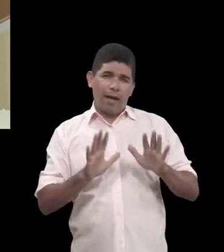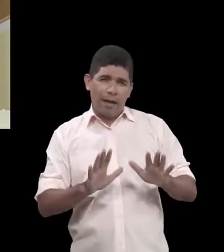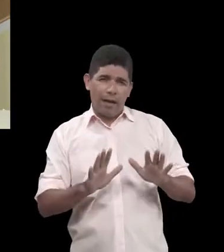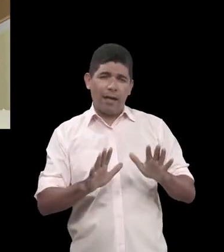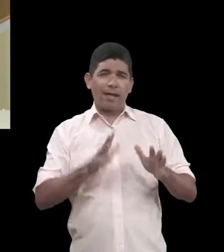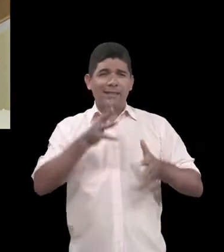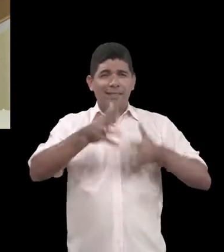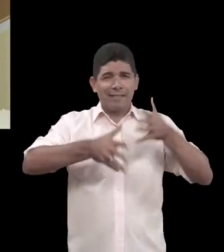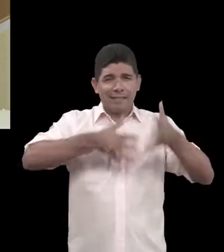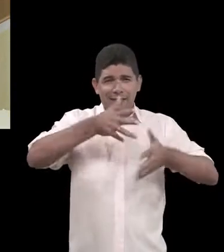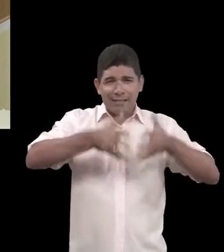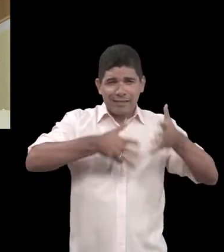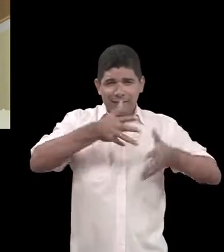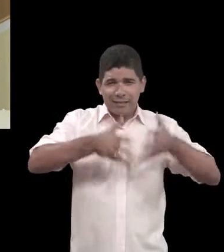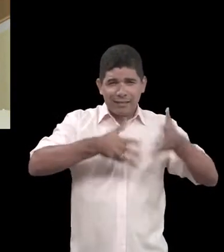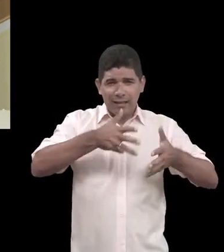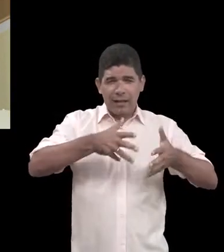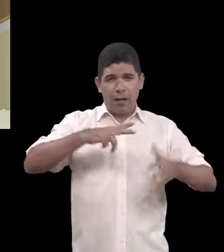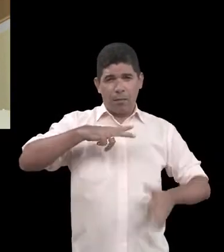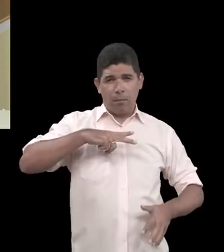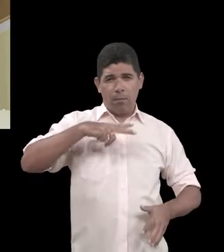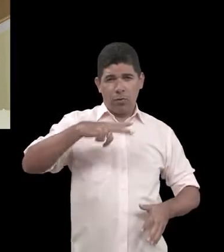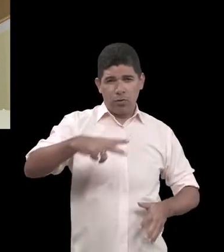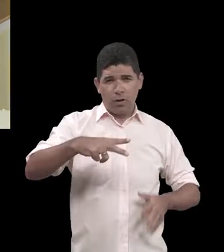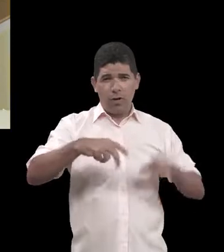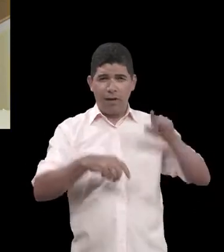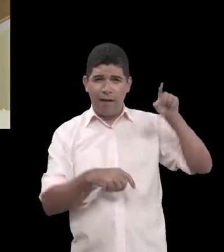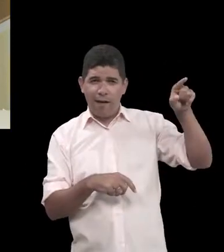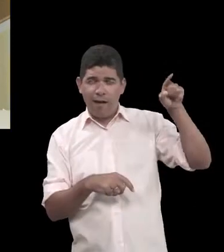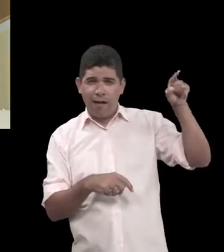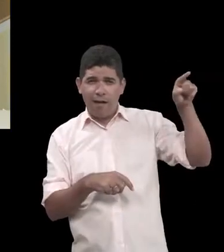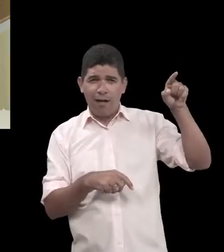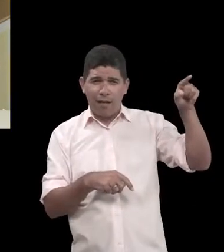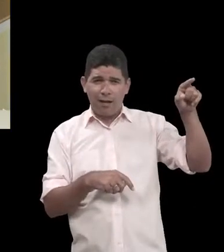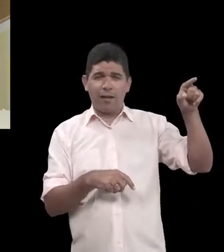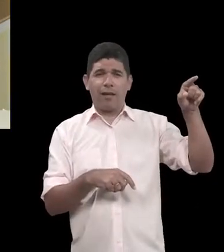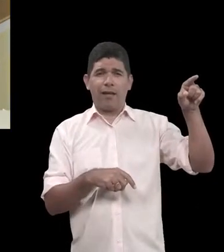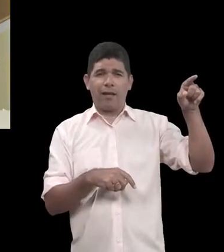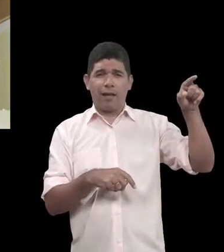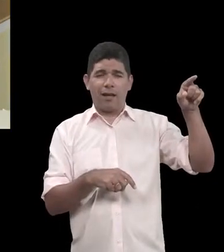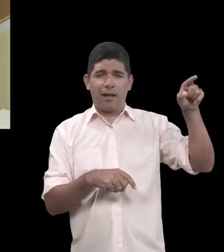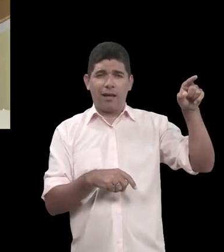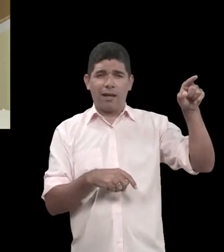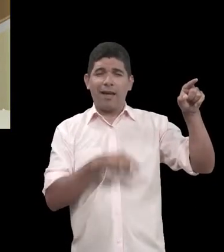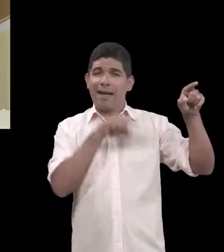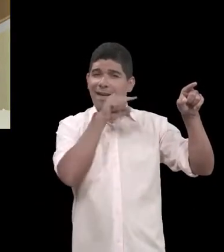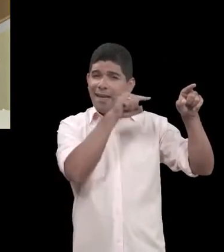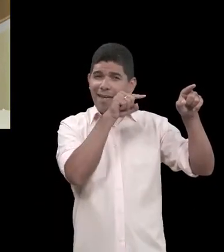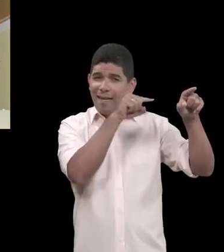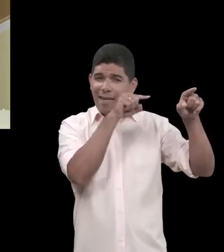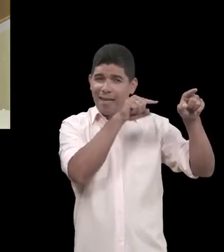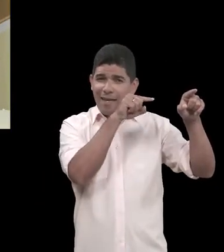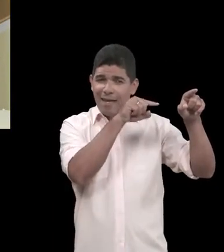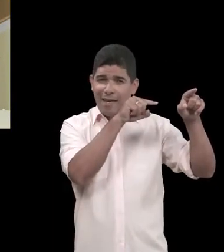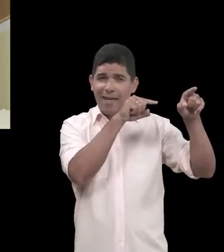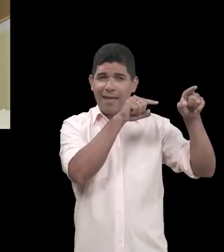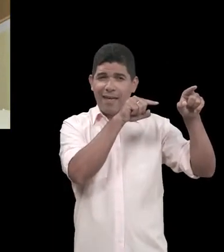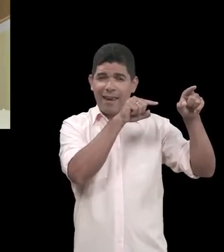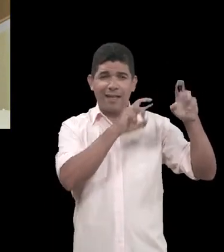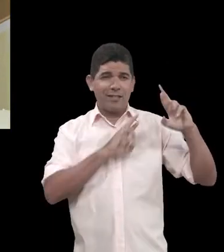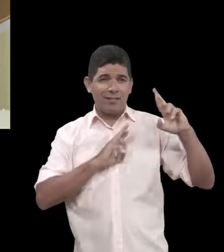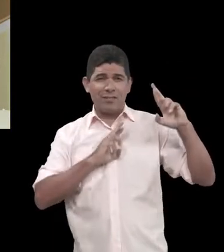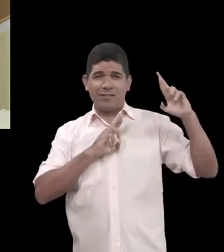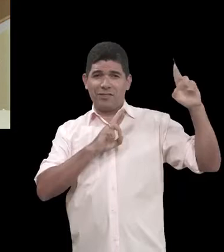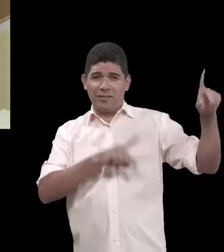portuguesa, lá de Portugal, na verdade é a língua gestual portuguesa, ela tem muito menos a ver com a